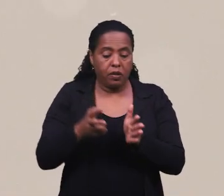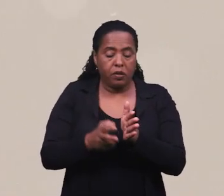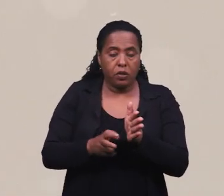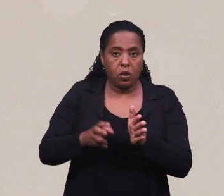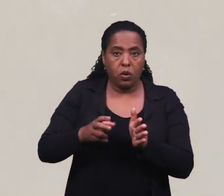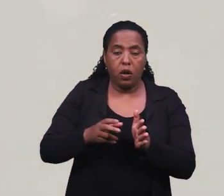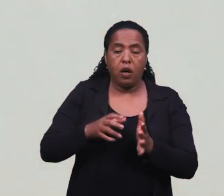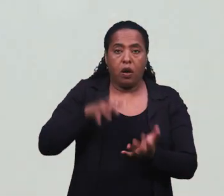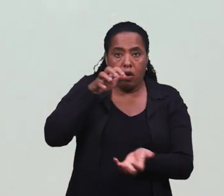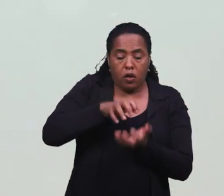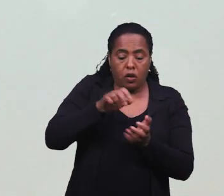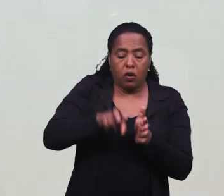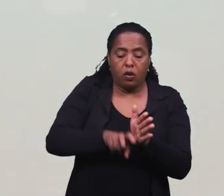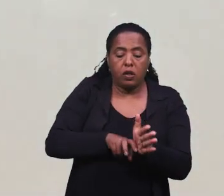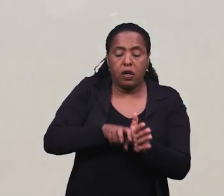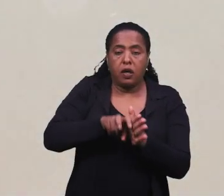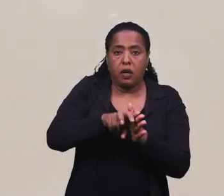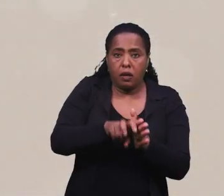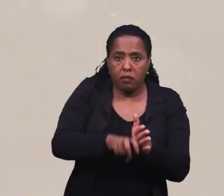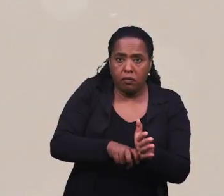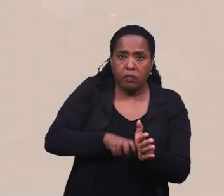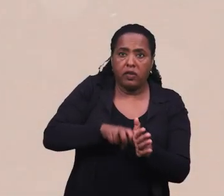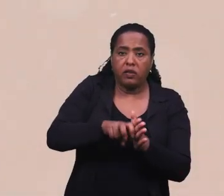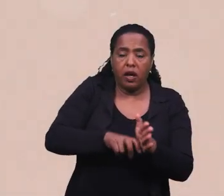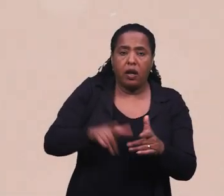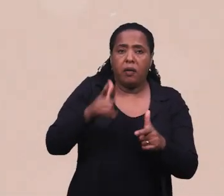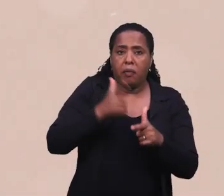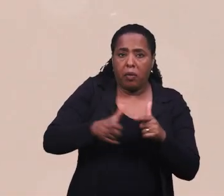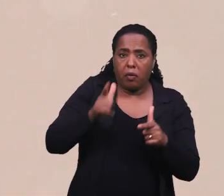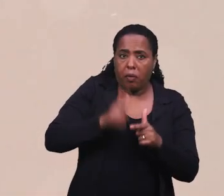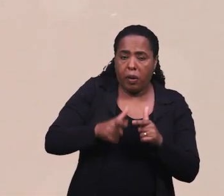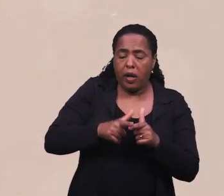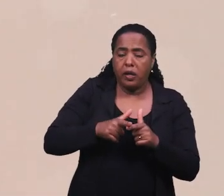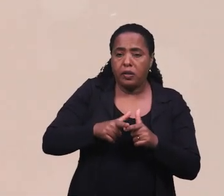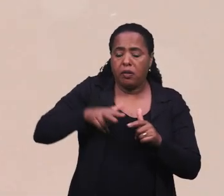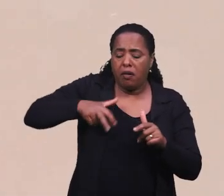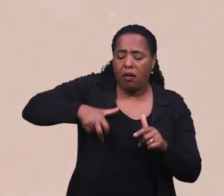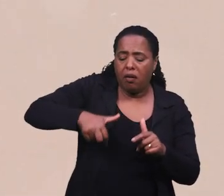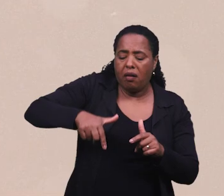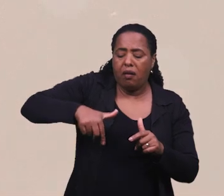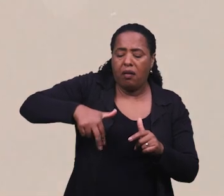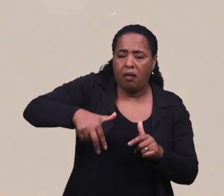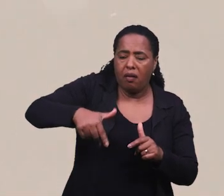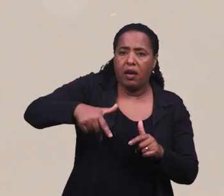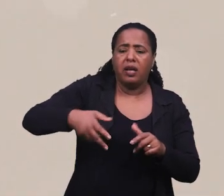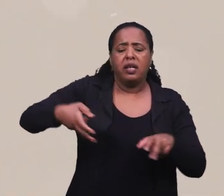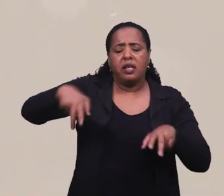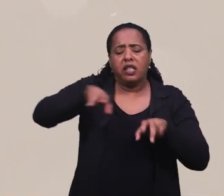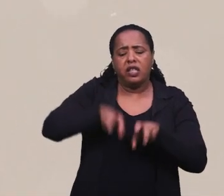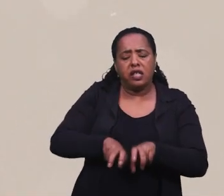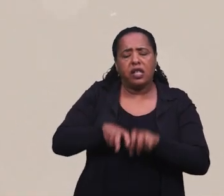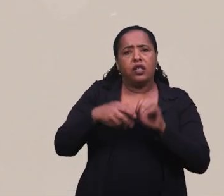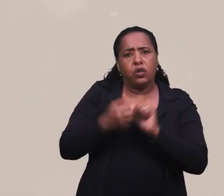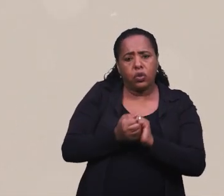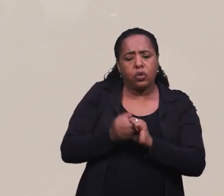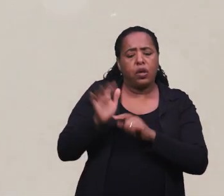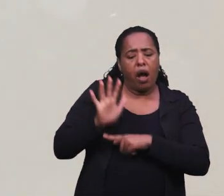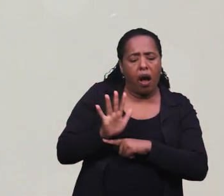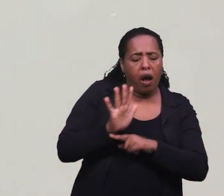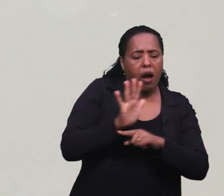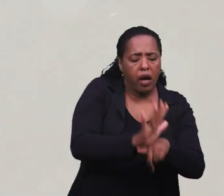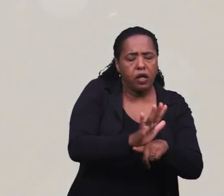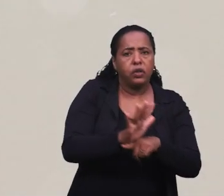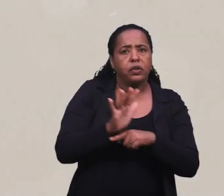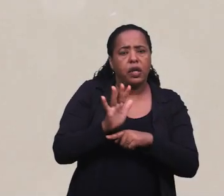aqui gravando esse vídeo para os nossos idosos da nossa Igreja Lídia do Sol. Uma bênção. Nós temos aqui